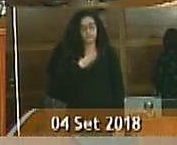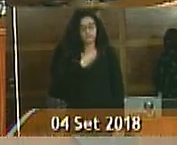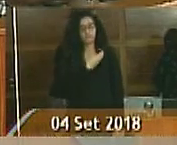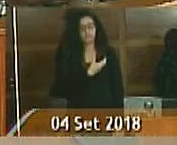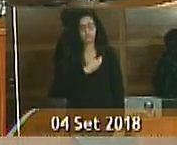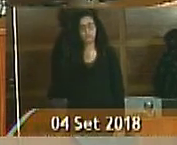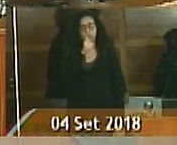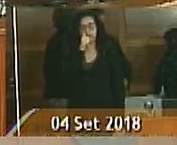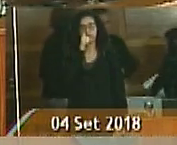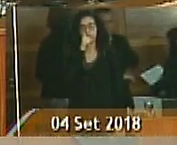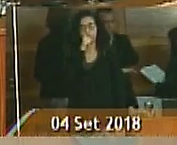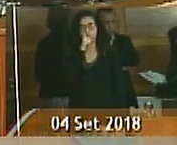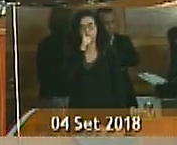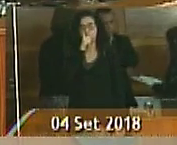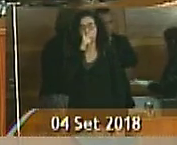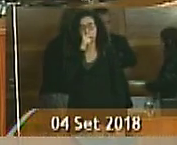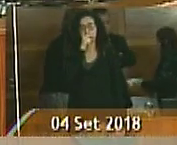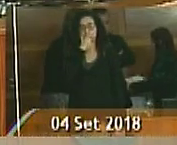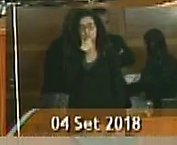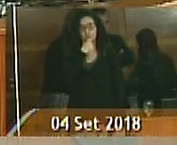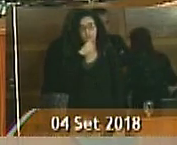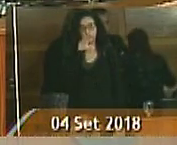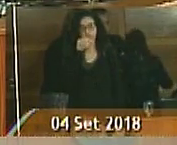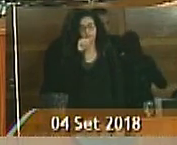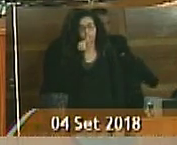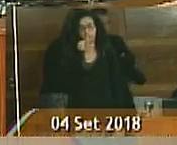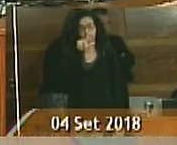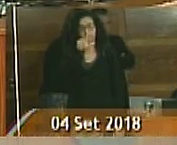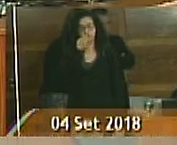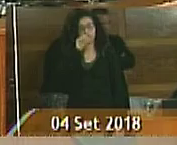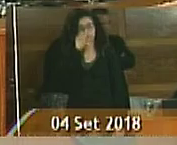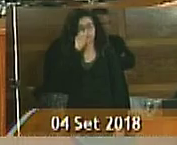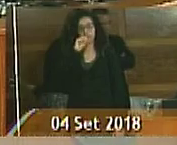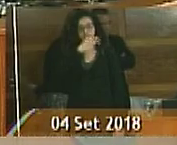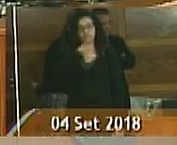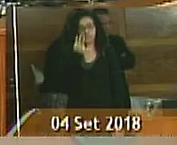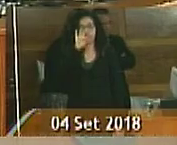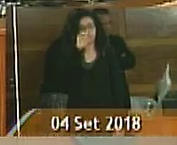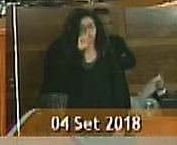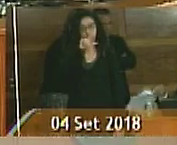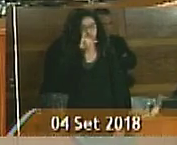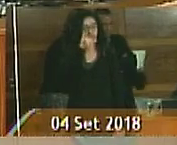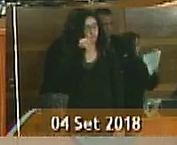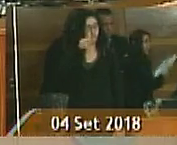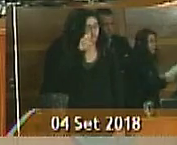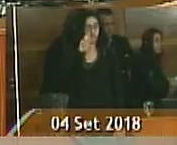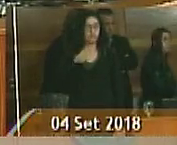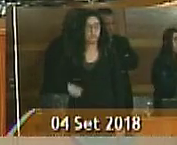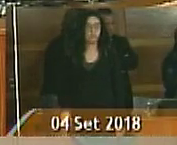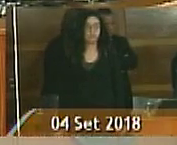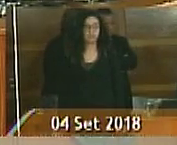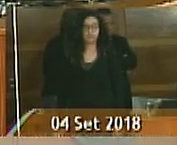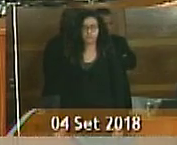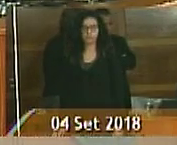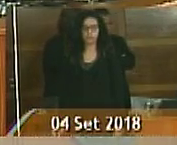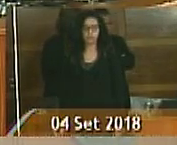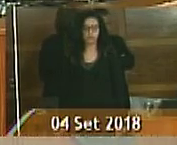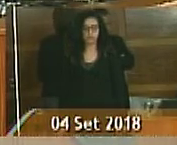medalha honorífica mérito Lopes Trovão ao senhor Carlos Felipe Larosa Arias.